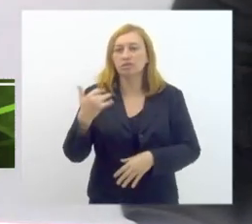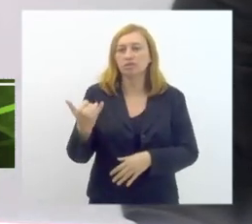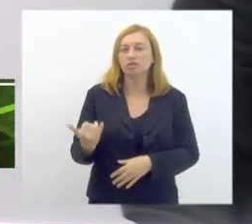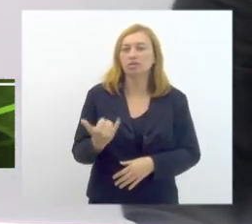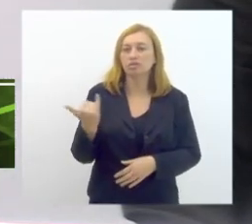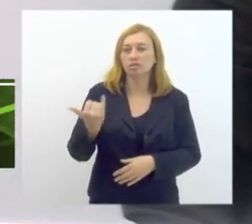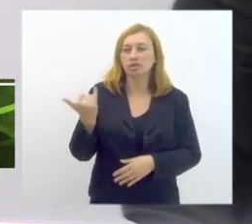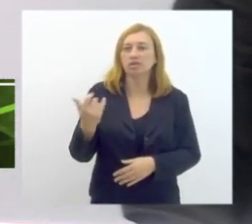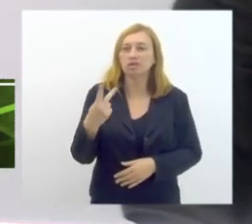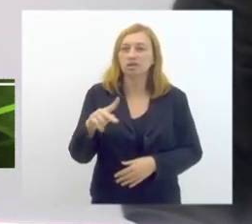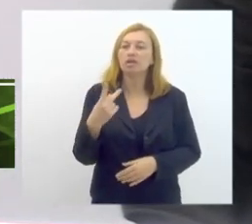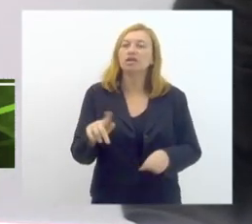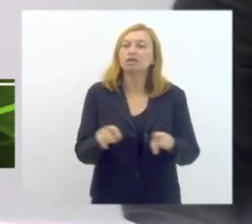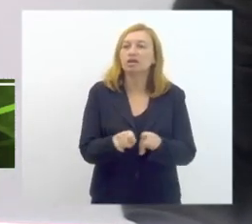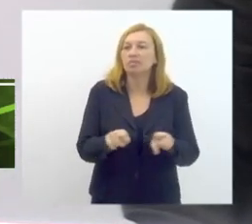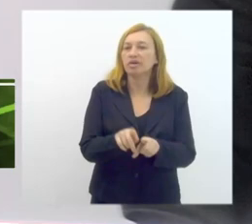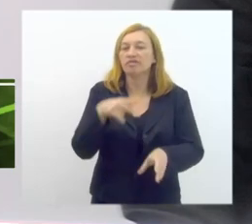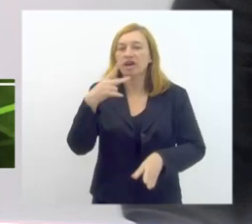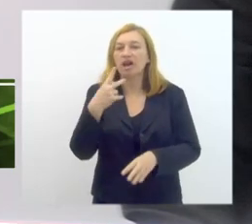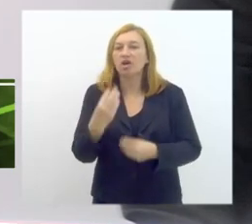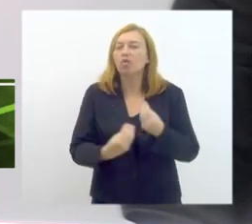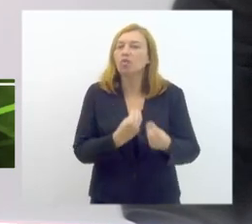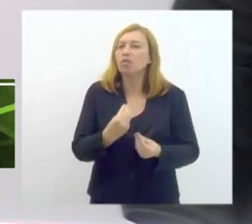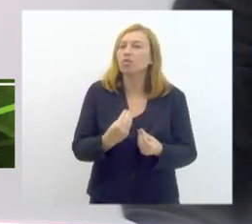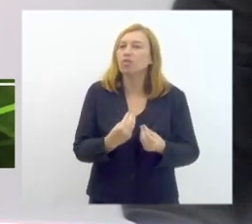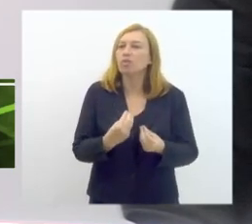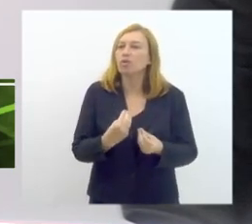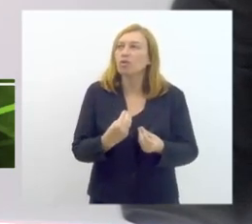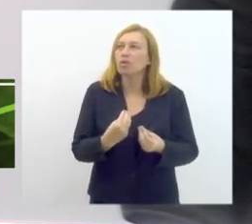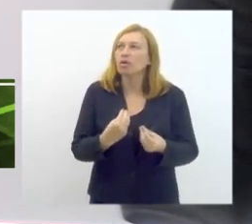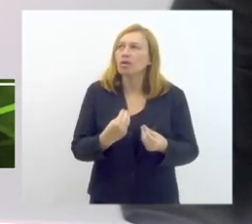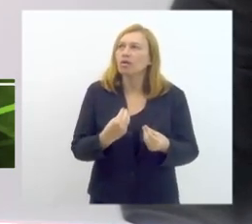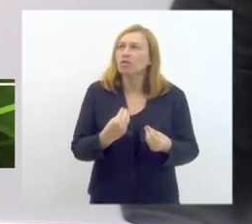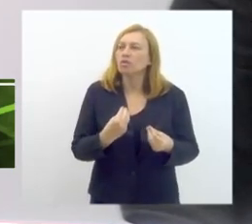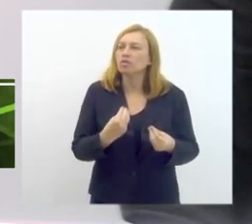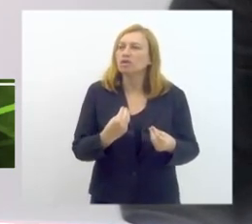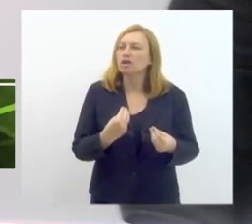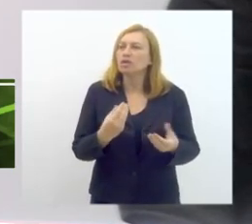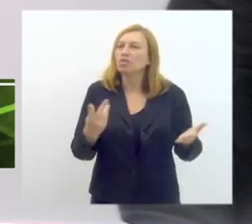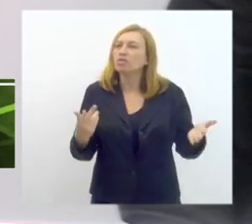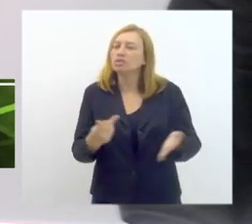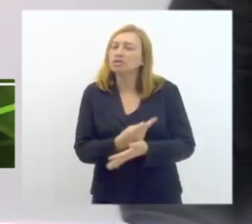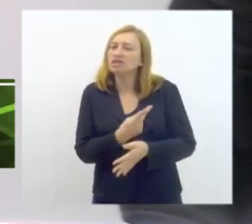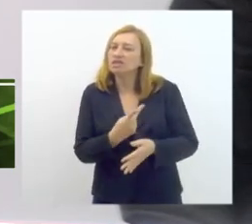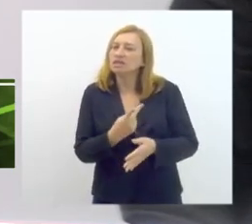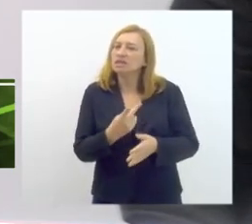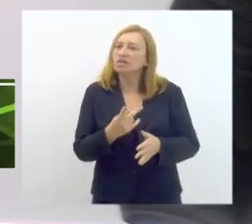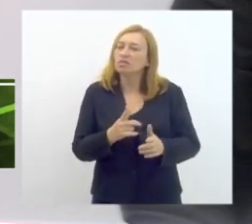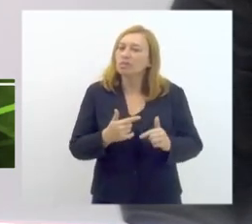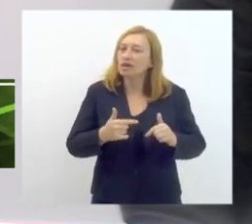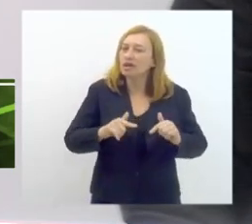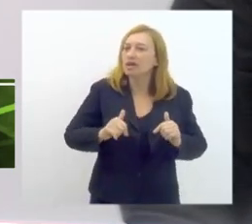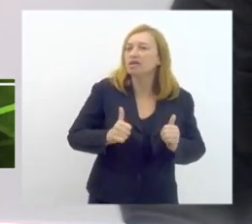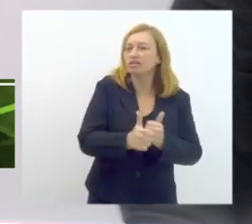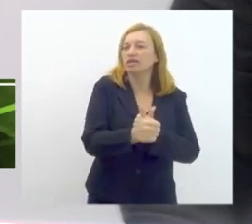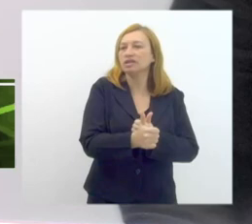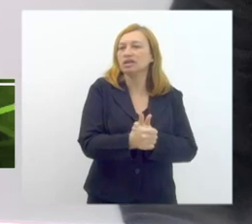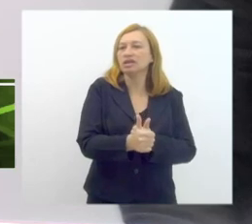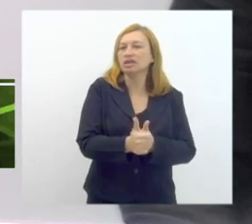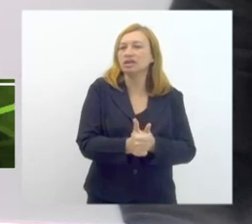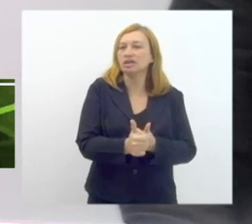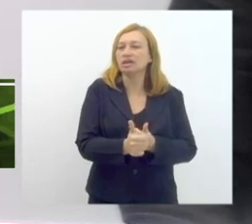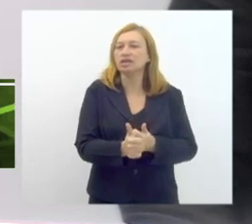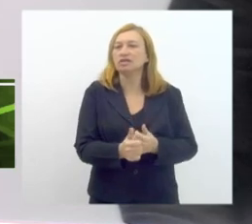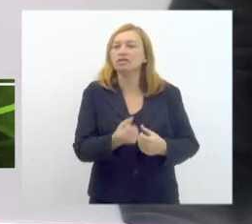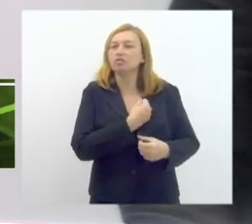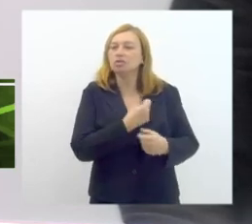pouco sobre o que nos levou a enfrentar essa demanda tão